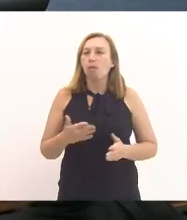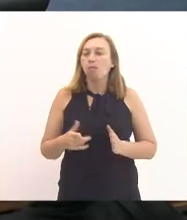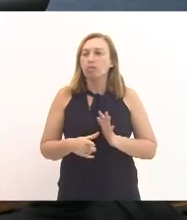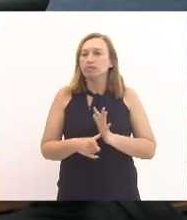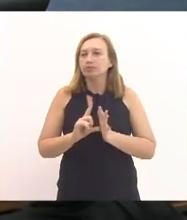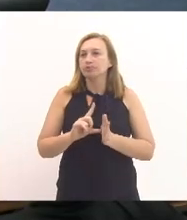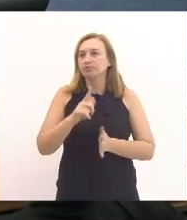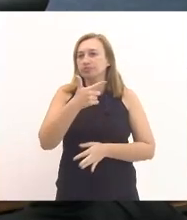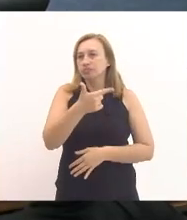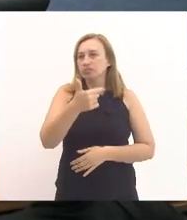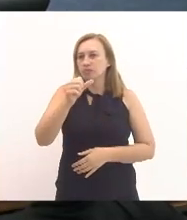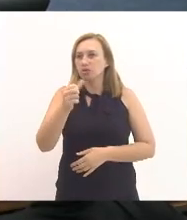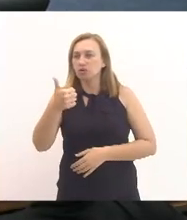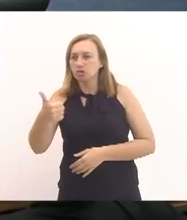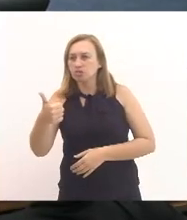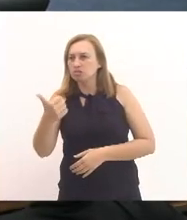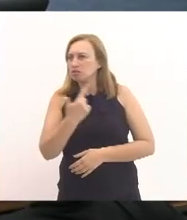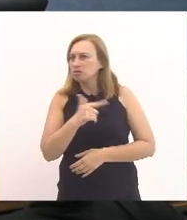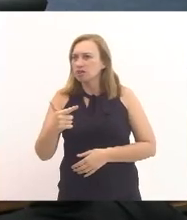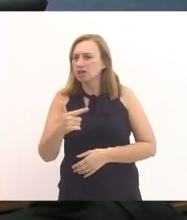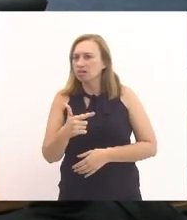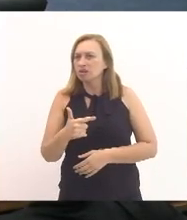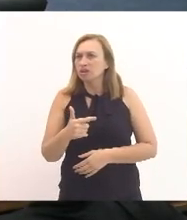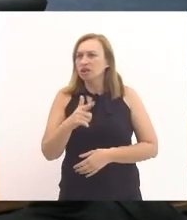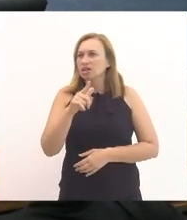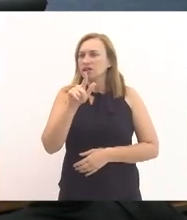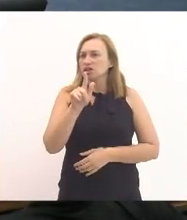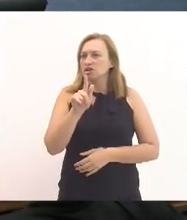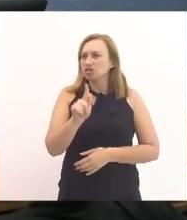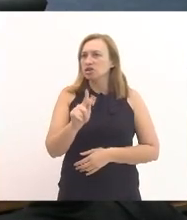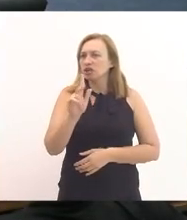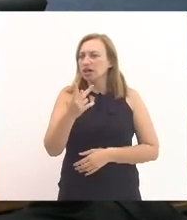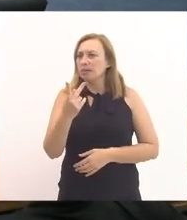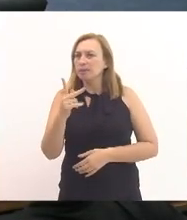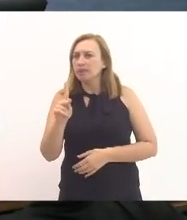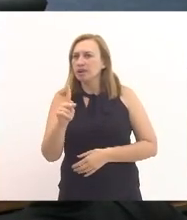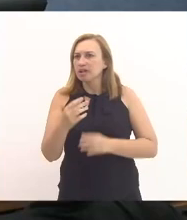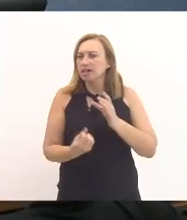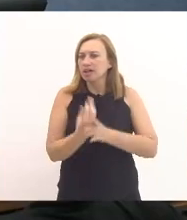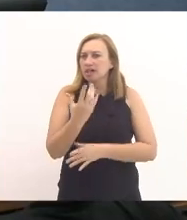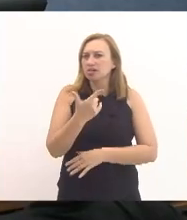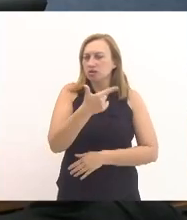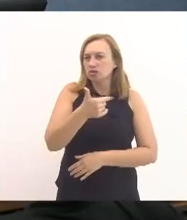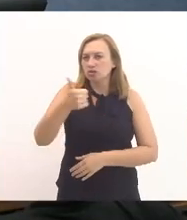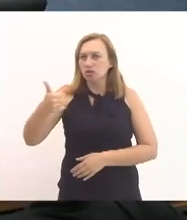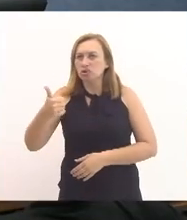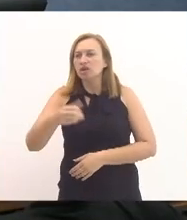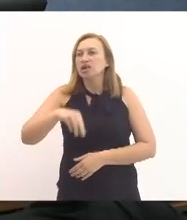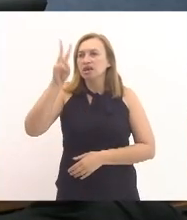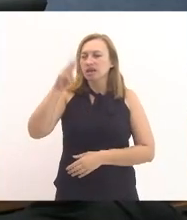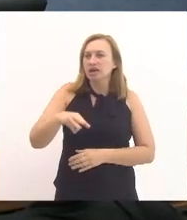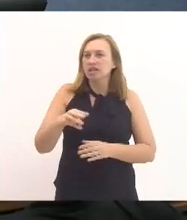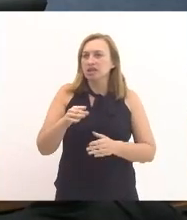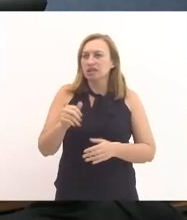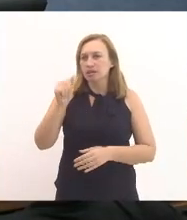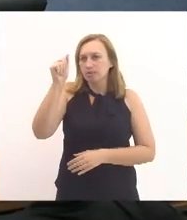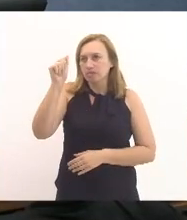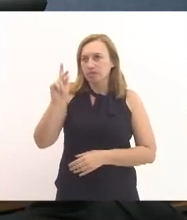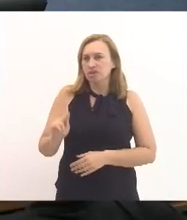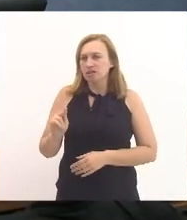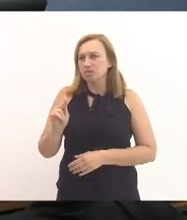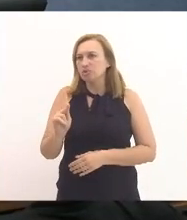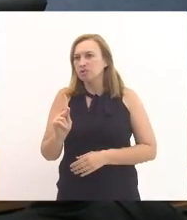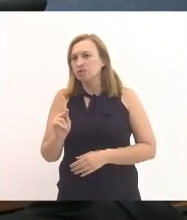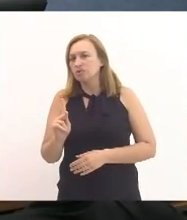de 2001 pessoal não teve a joga por constituída em 2001 tem de quem se aposentou de dormir um ficou fora